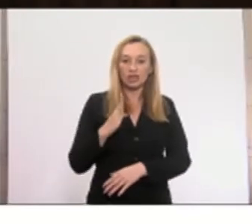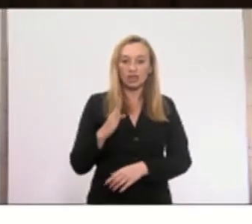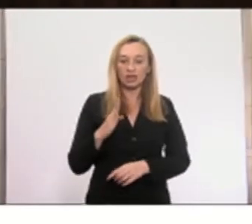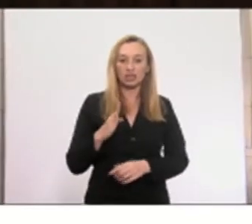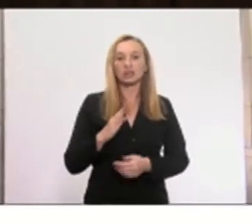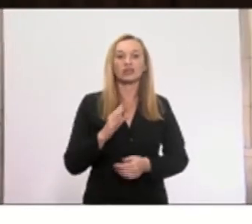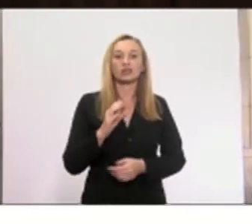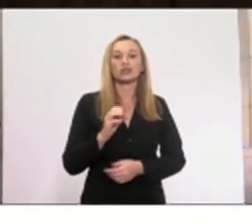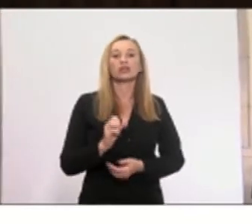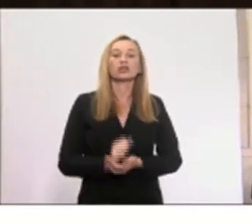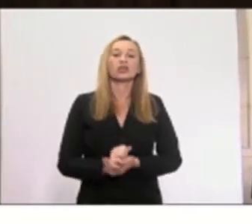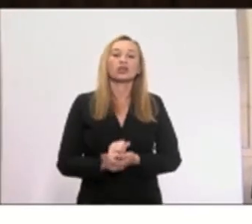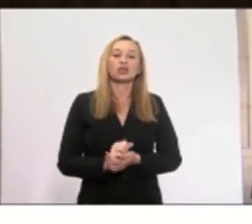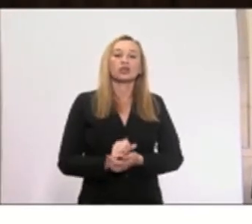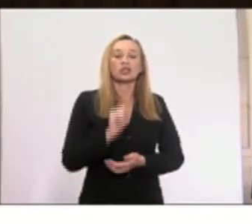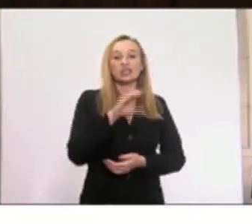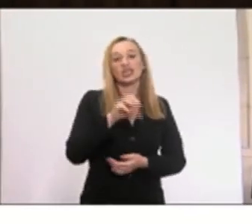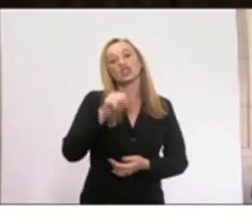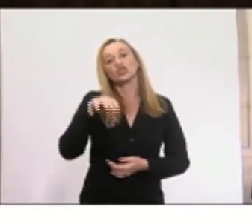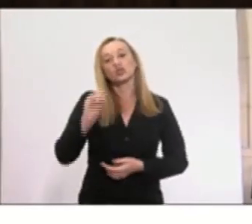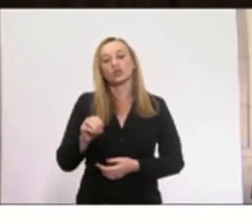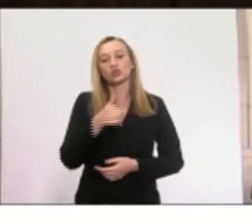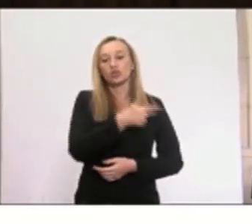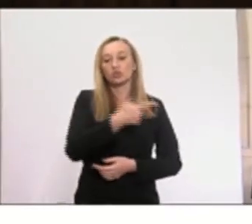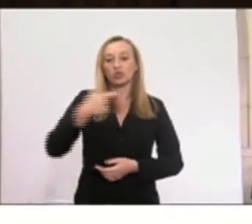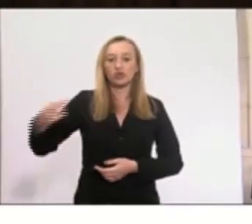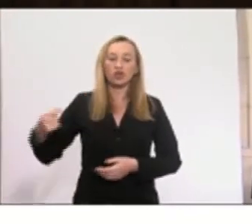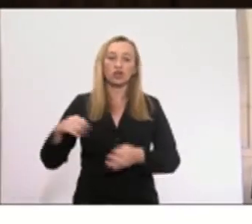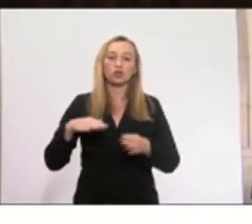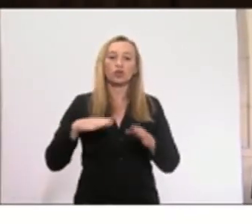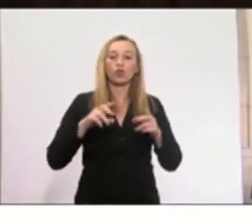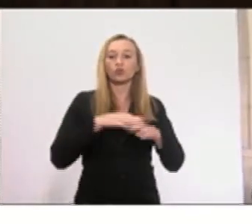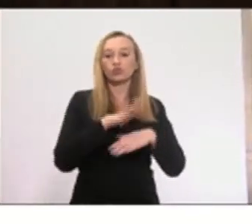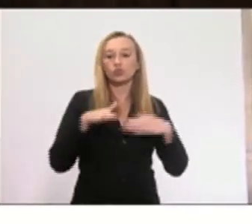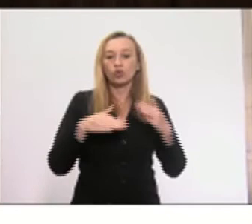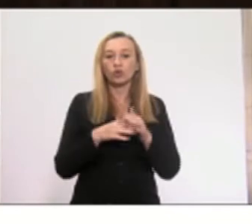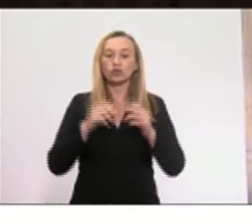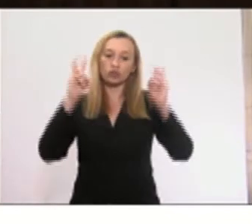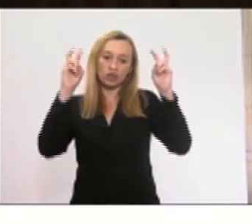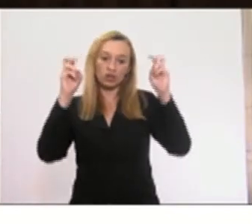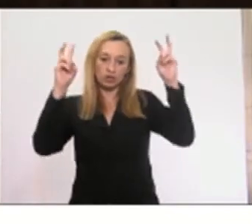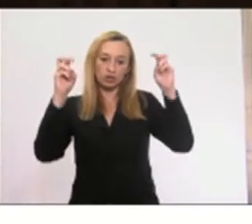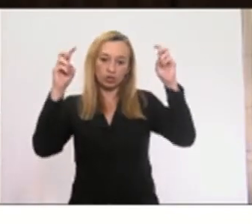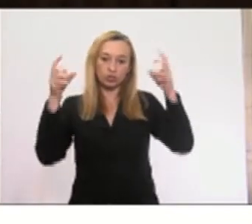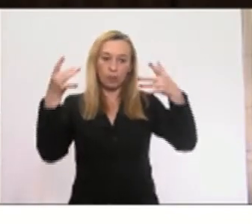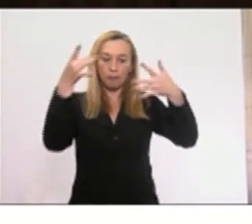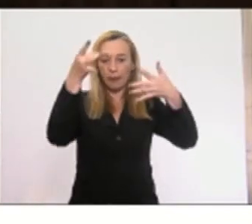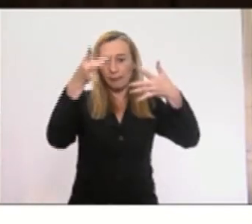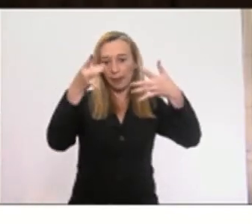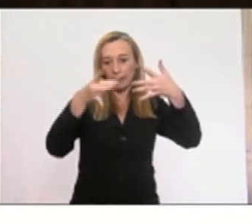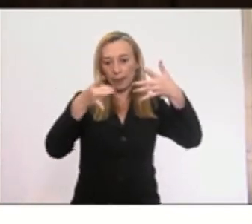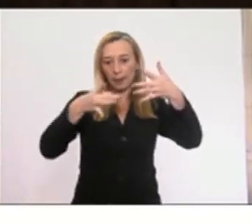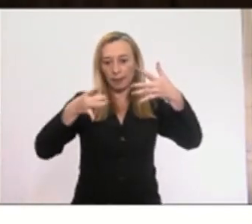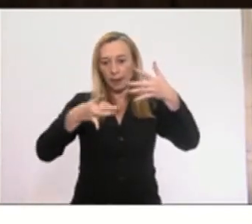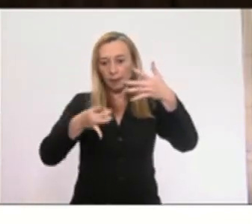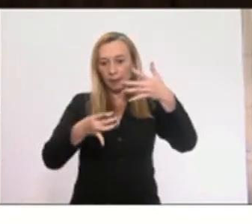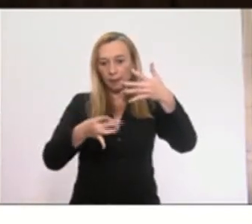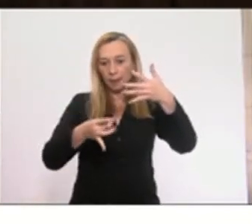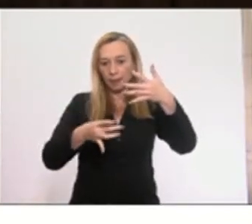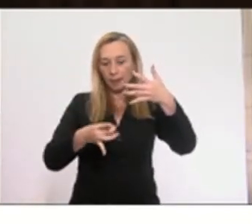censo 2020, com todas as questões, questionário completo e integral, para que